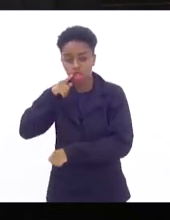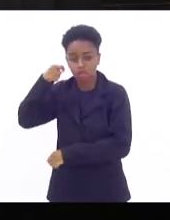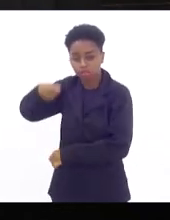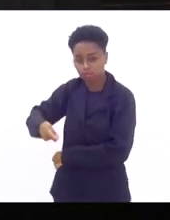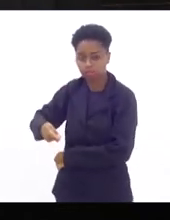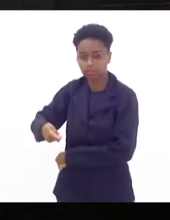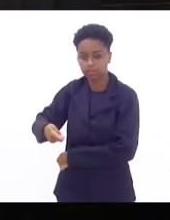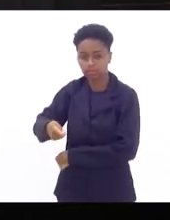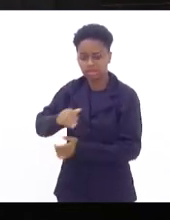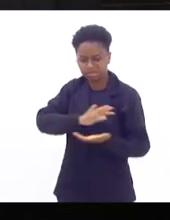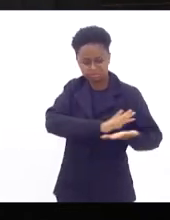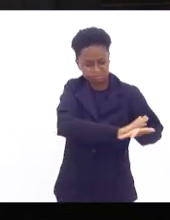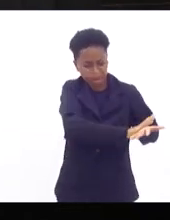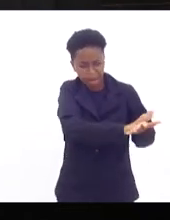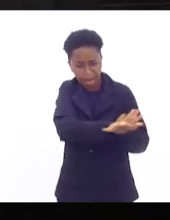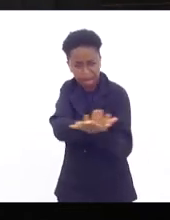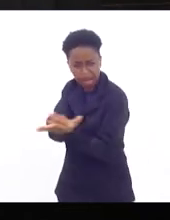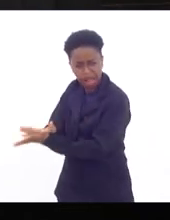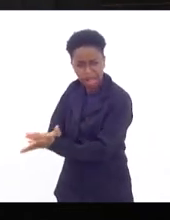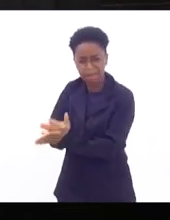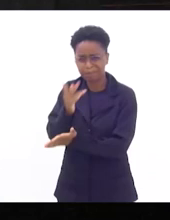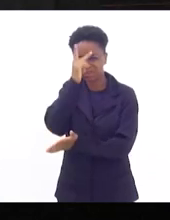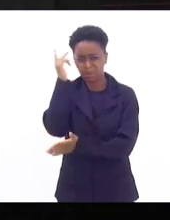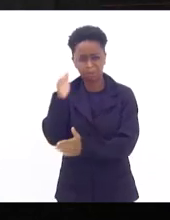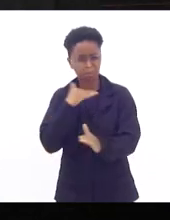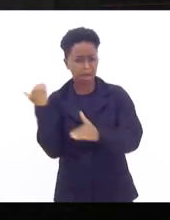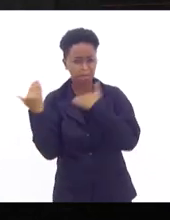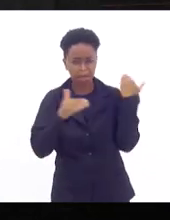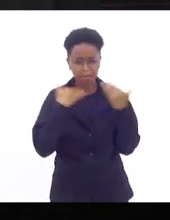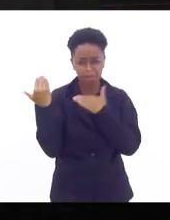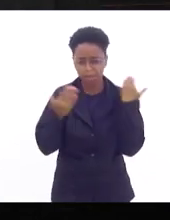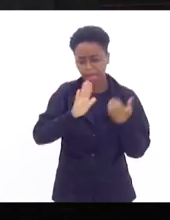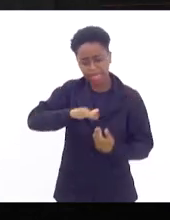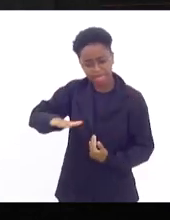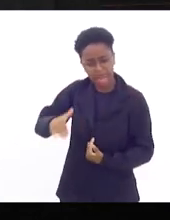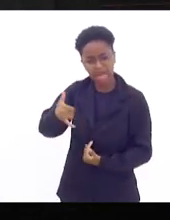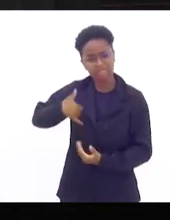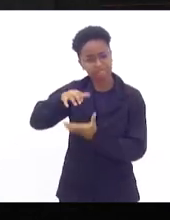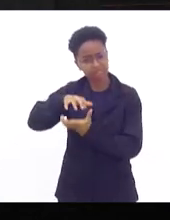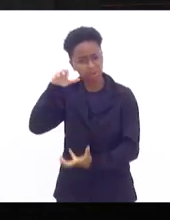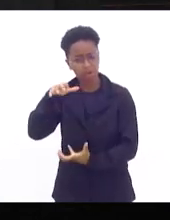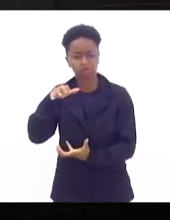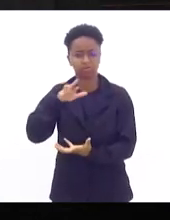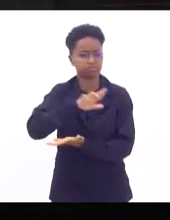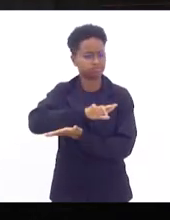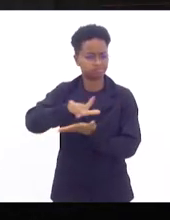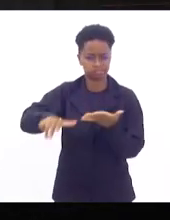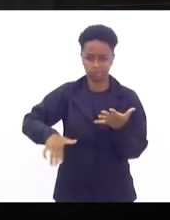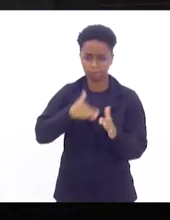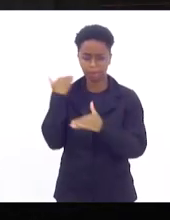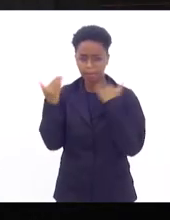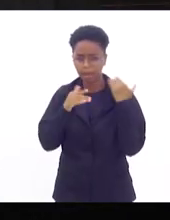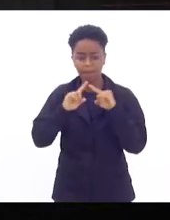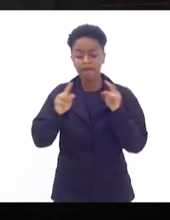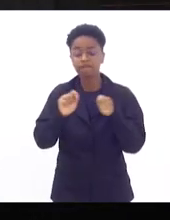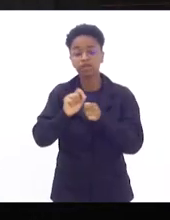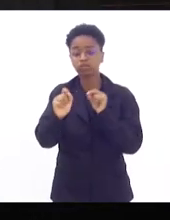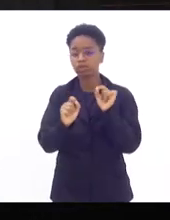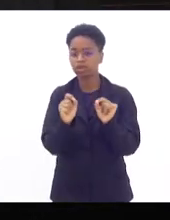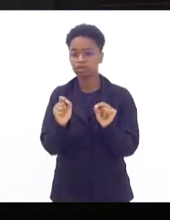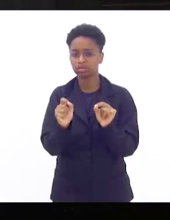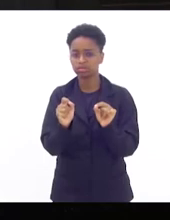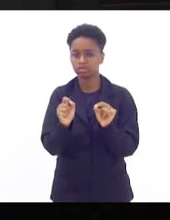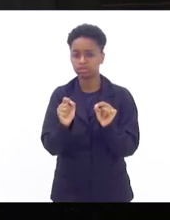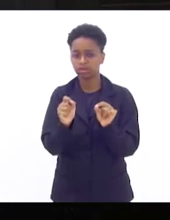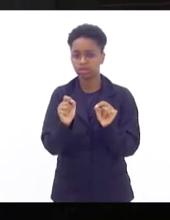Tudo sendo destruído, vidas de pessoas, crianças, idosos. E o que, que se faz em termos de